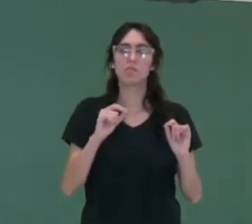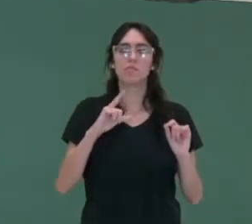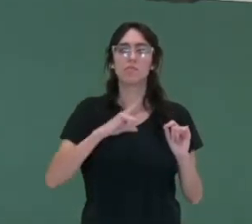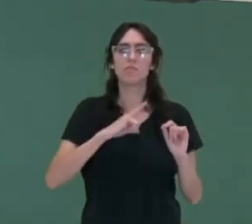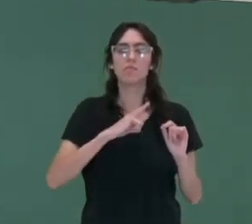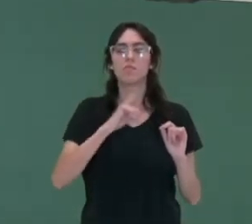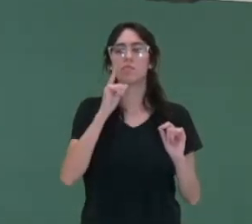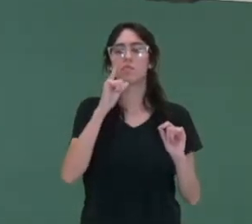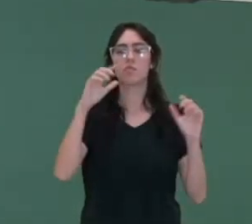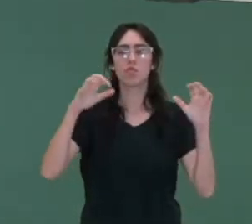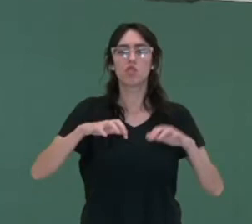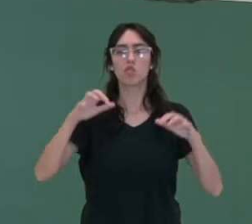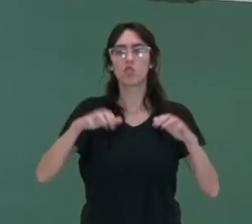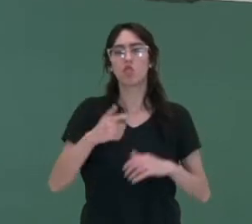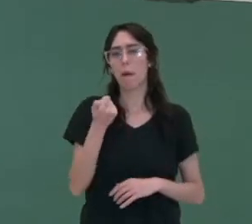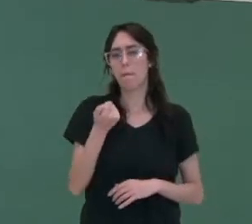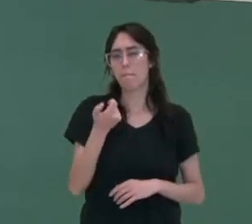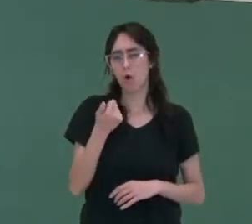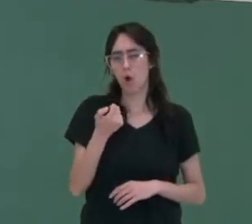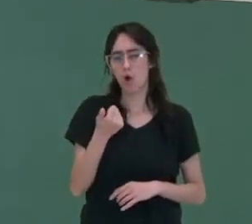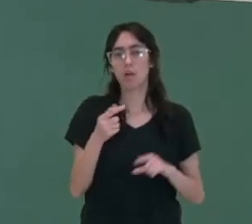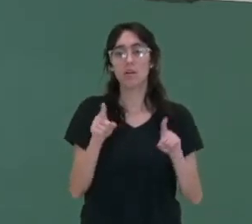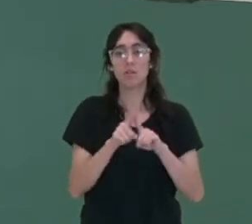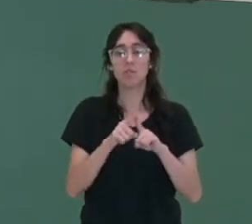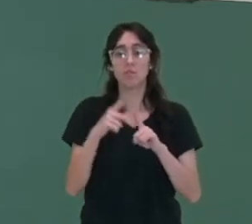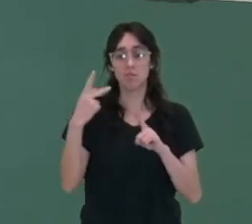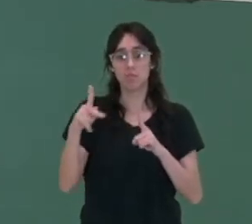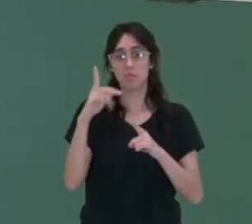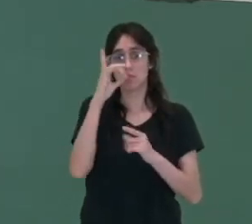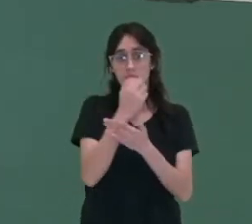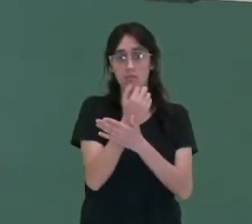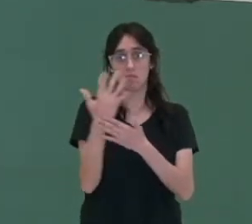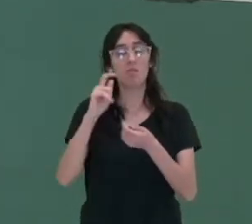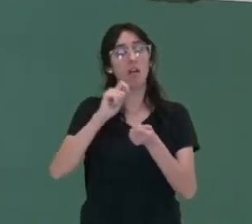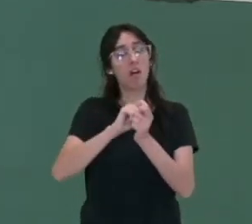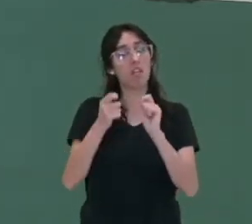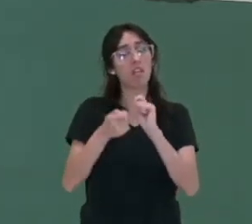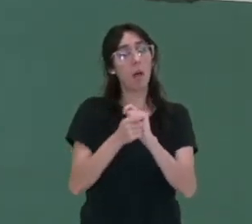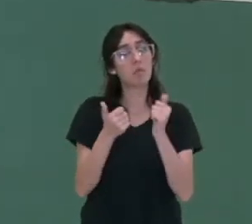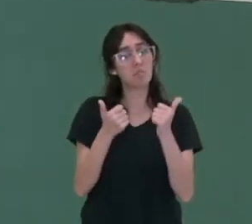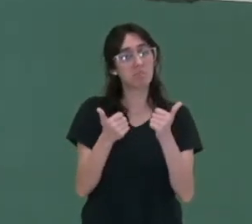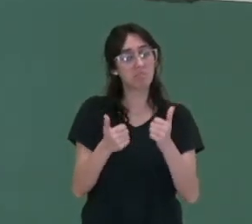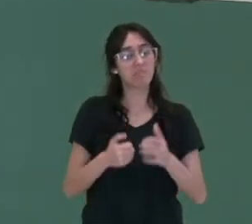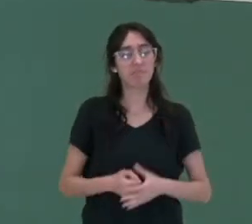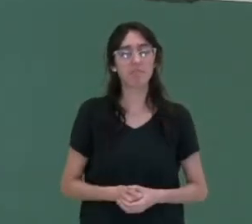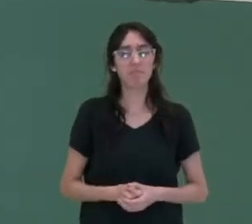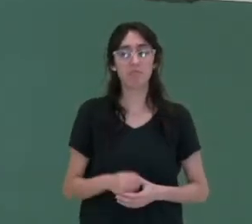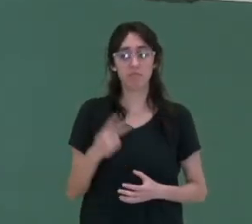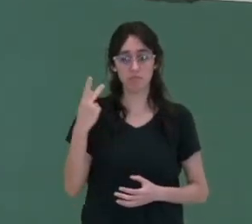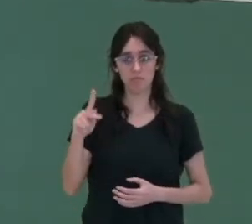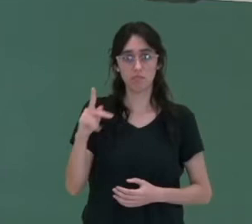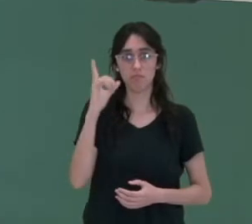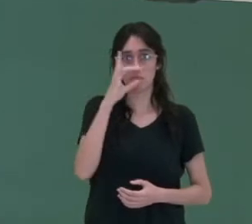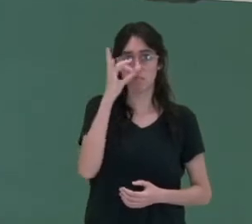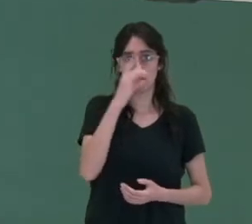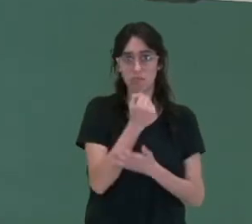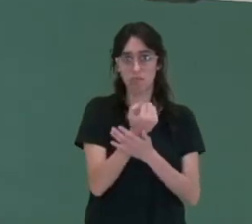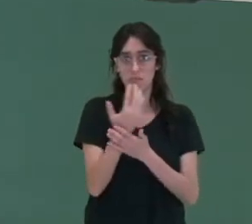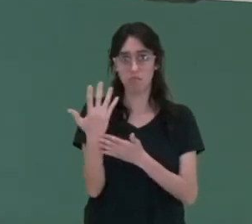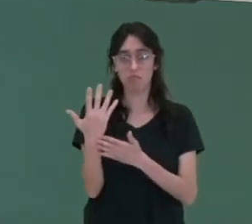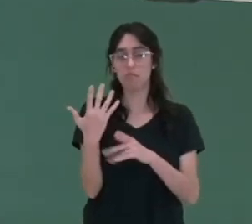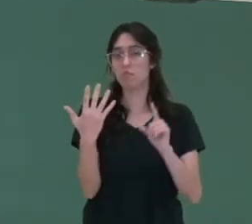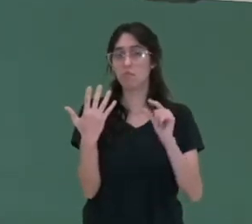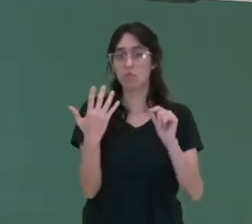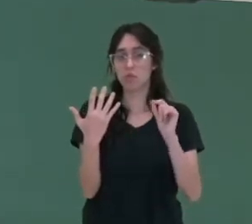pluviométricos e por dispor de uma vegetação adaptada a essas características. E ainda uma vegetação que, com a